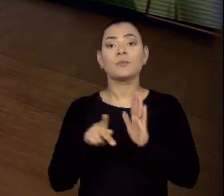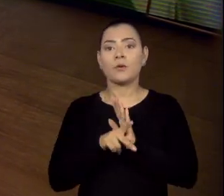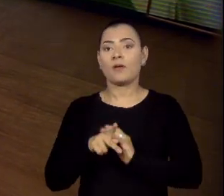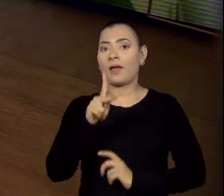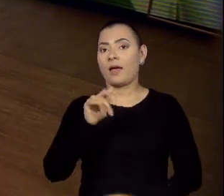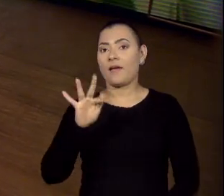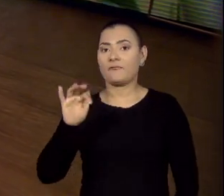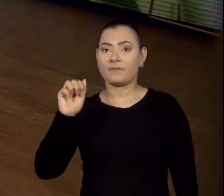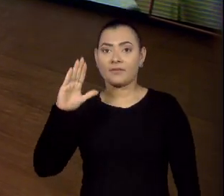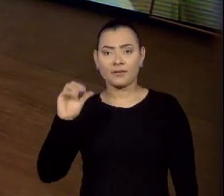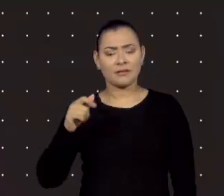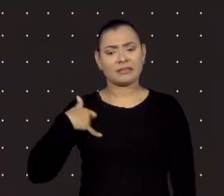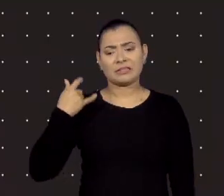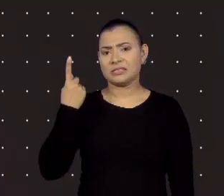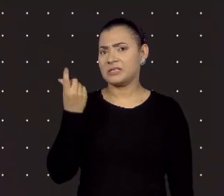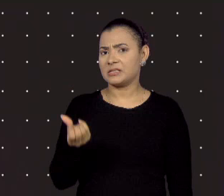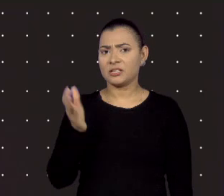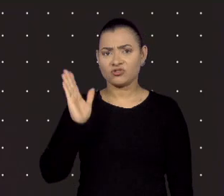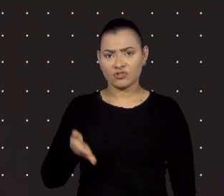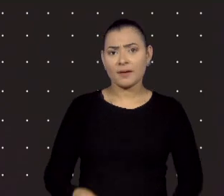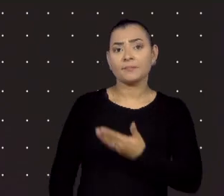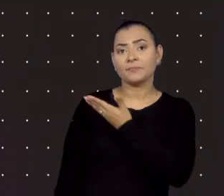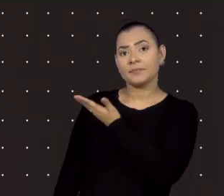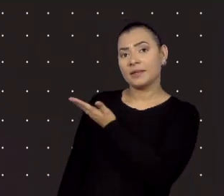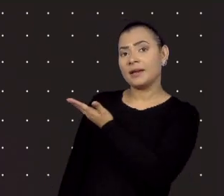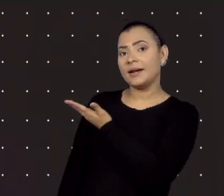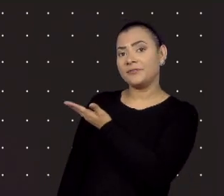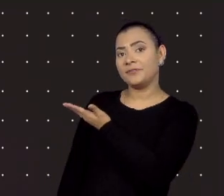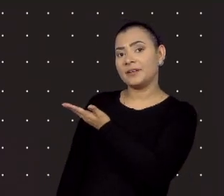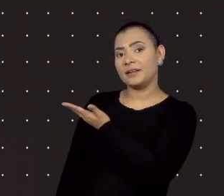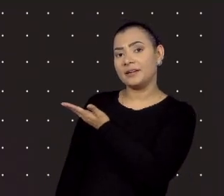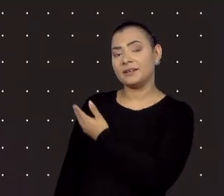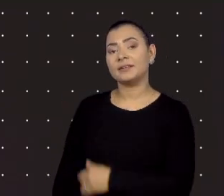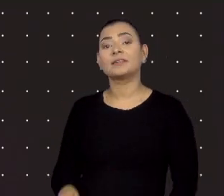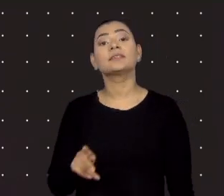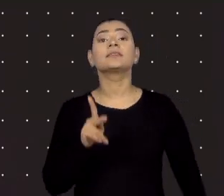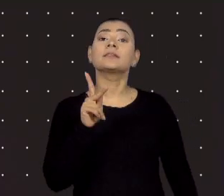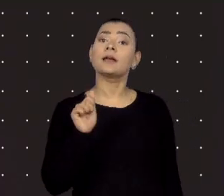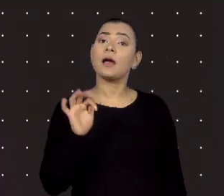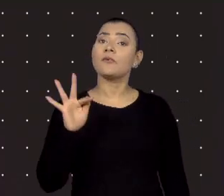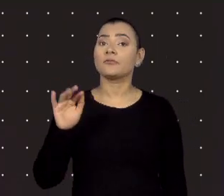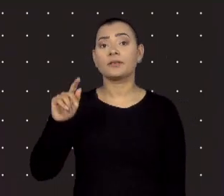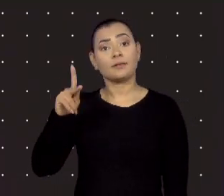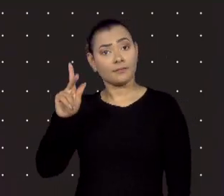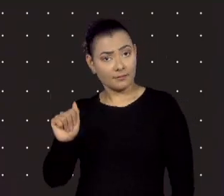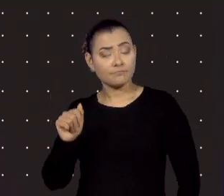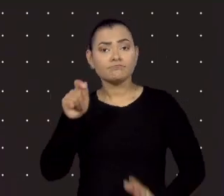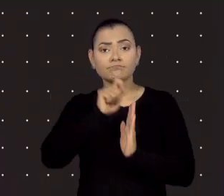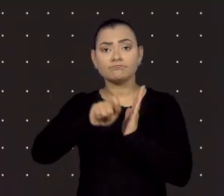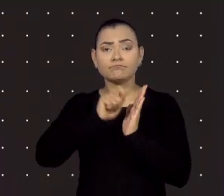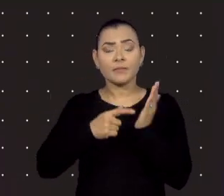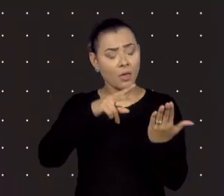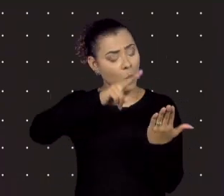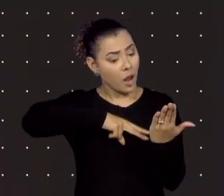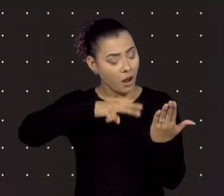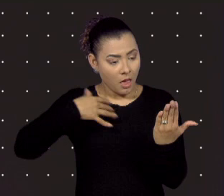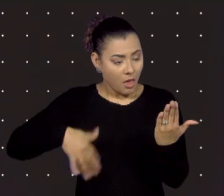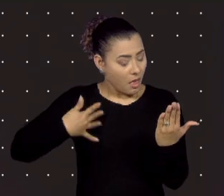tinha 16 anos. Leiam esse livro, todos lemos, eu achei maravilhoso. Eu